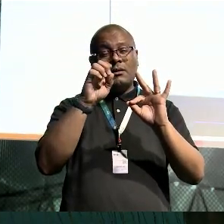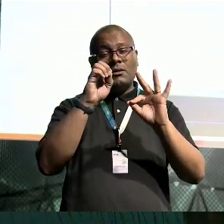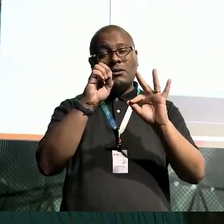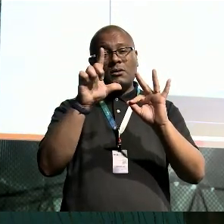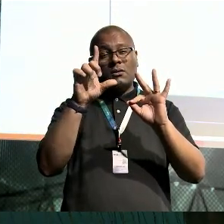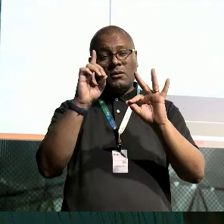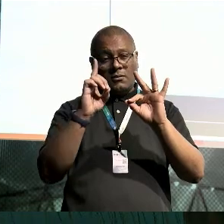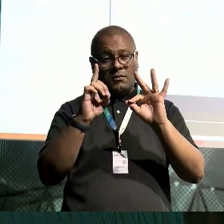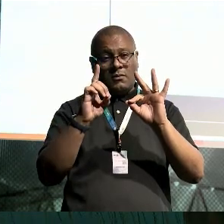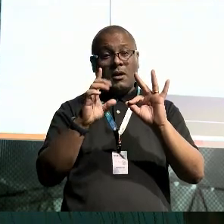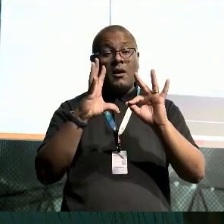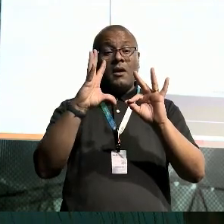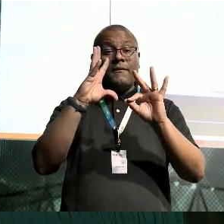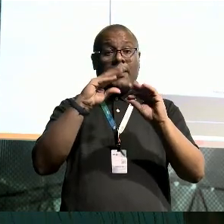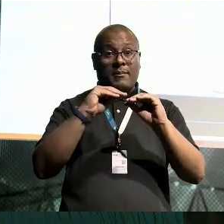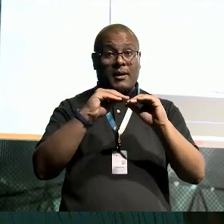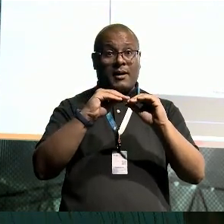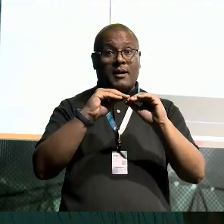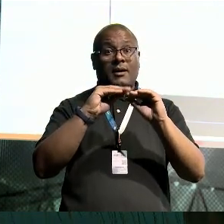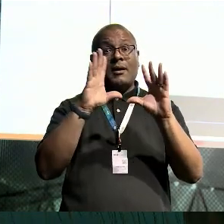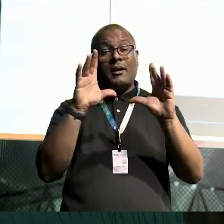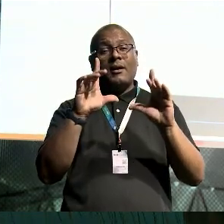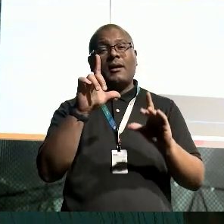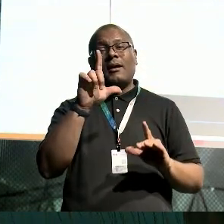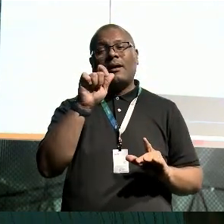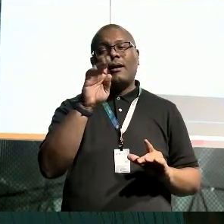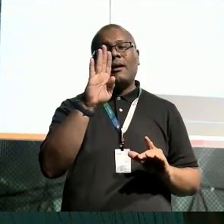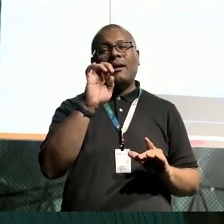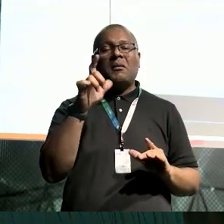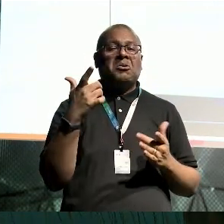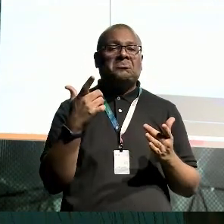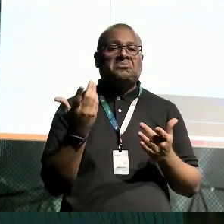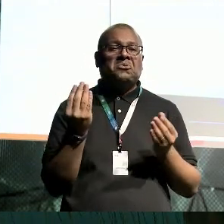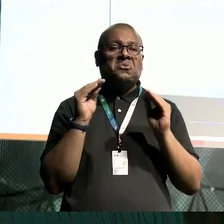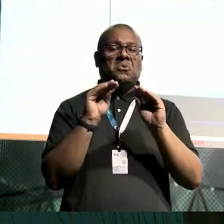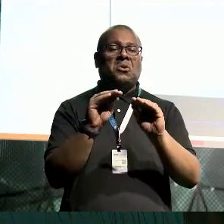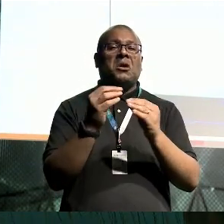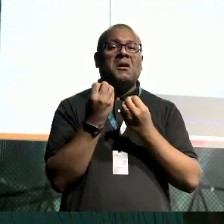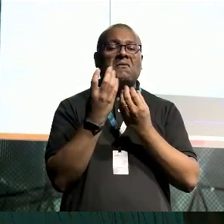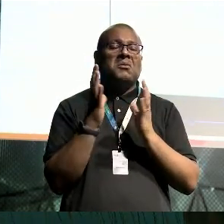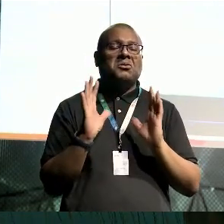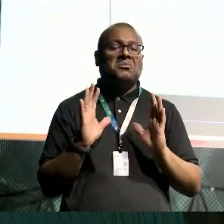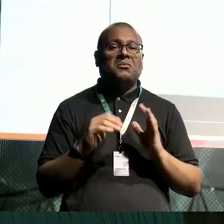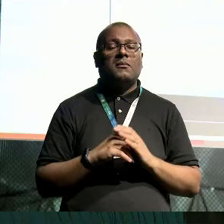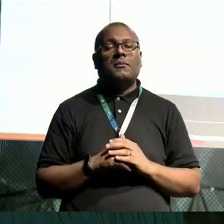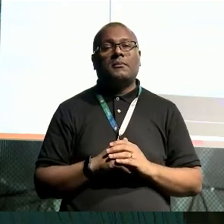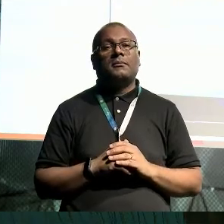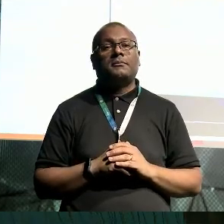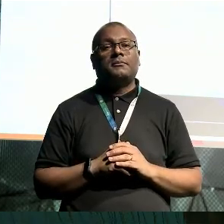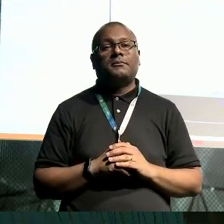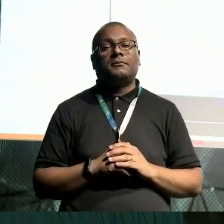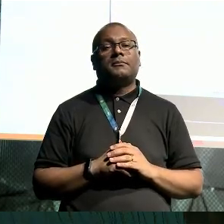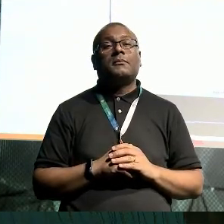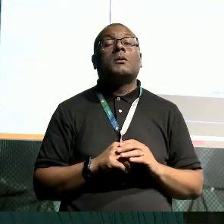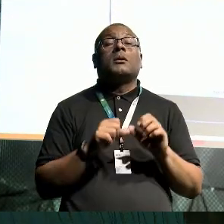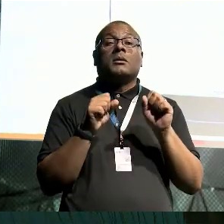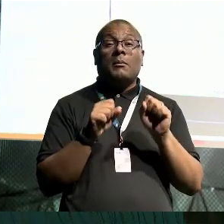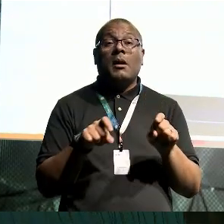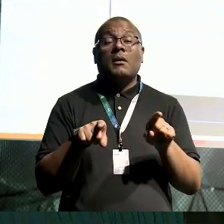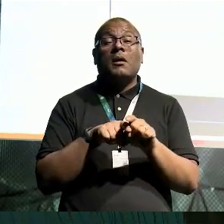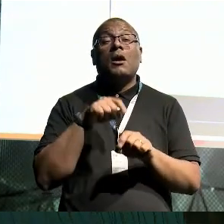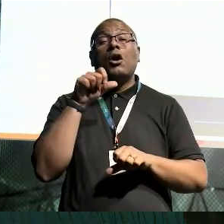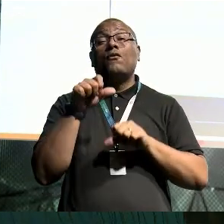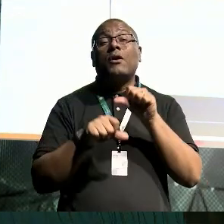vai ligar ou desligar labels, aqui a gente não tem labels, que a gente não insere nenhuma informação. Ele vai também